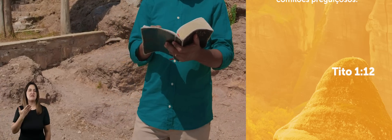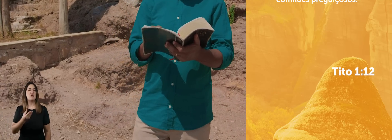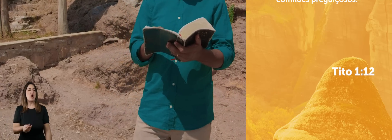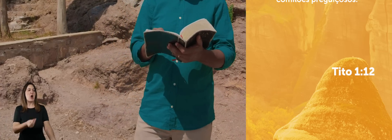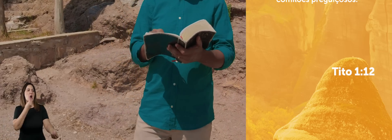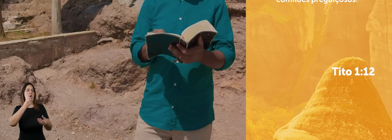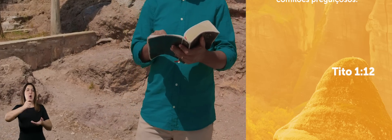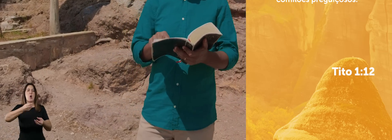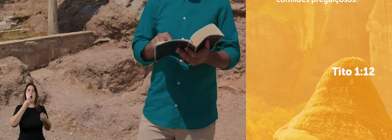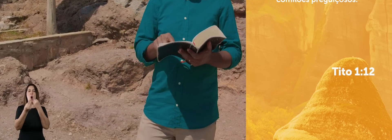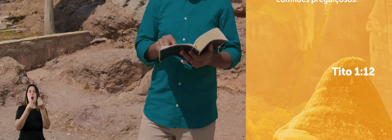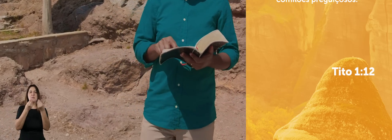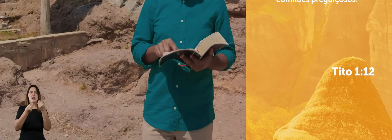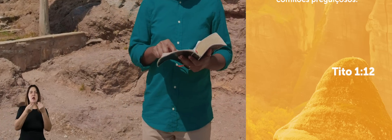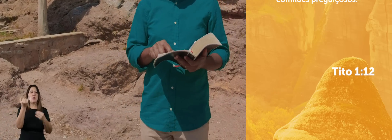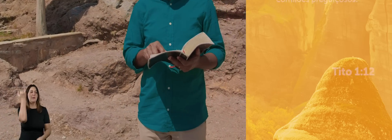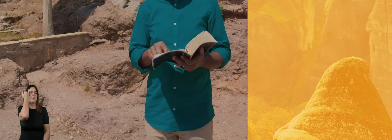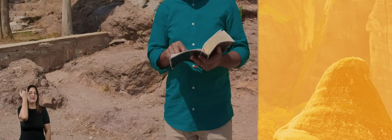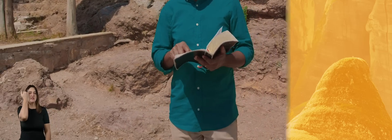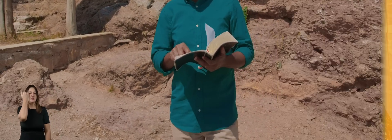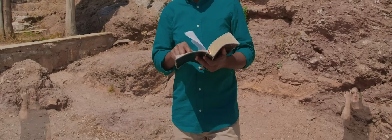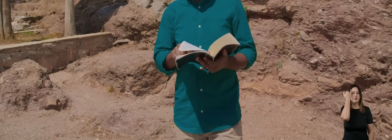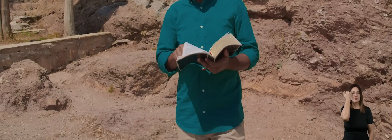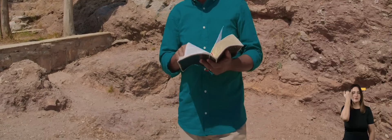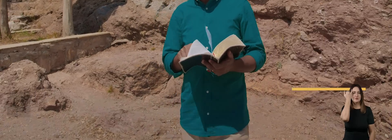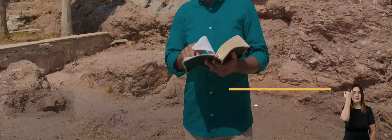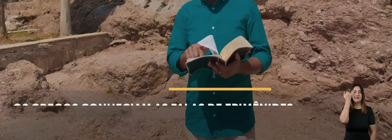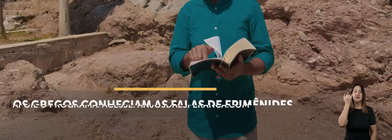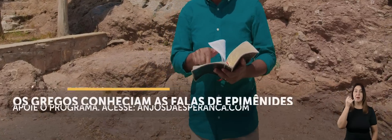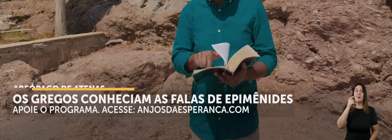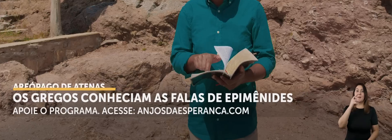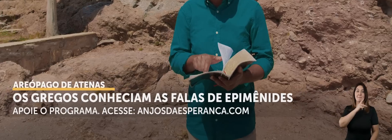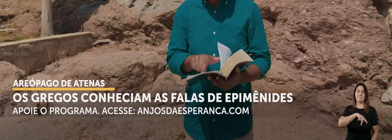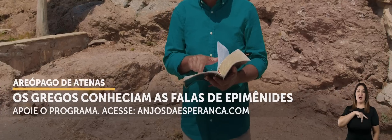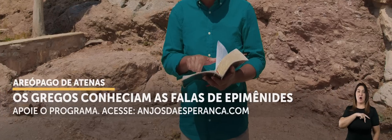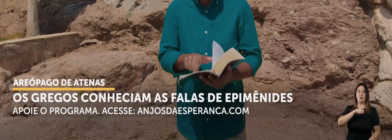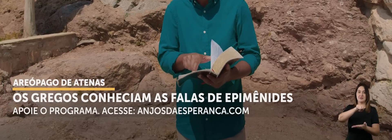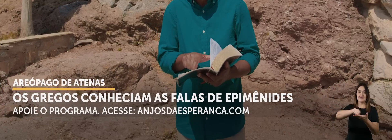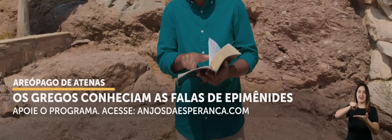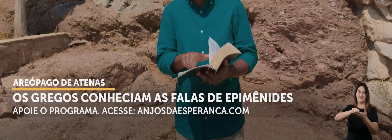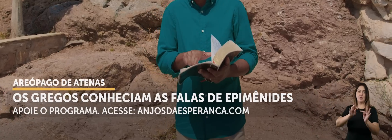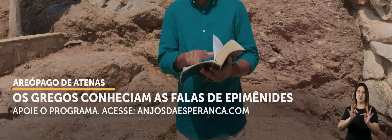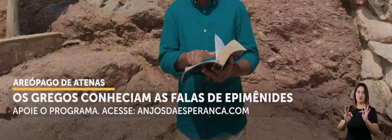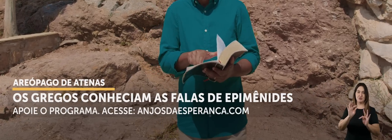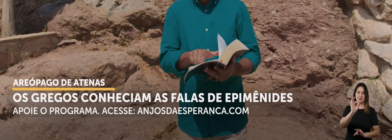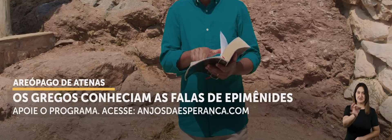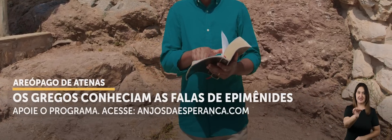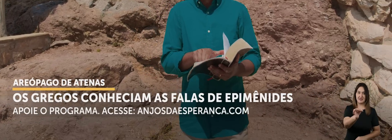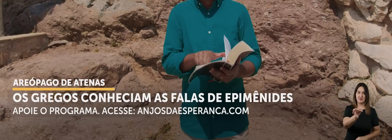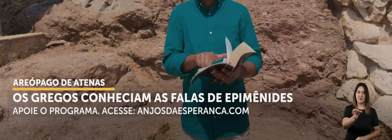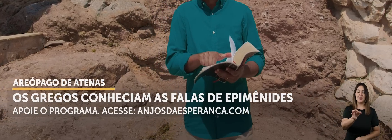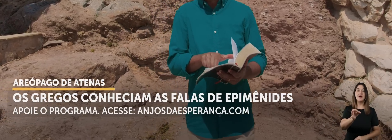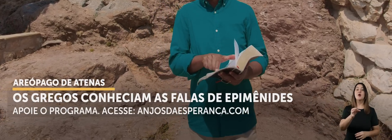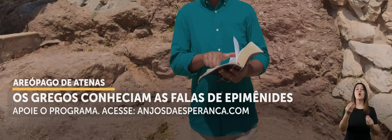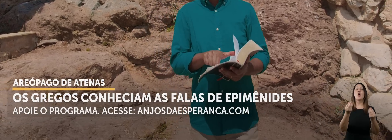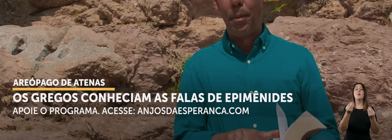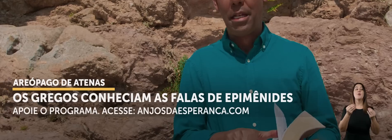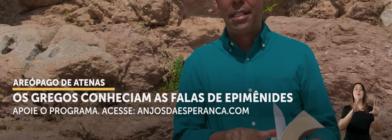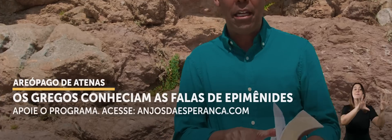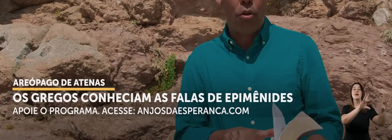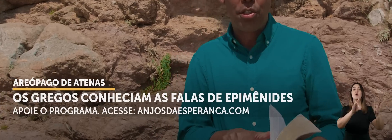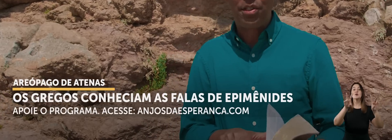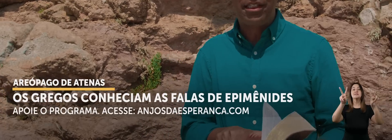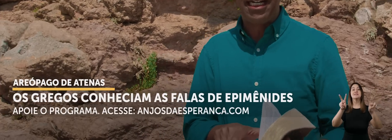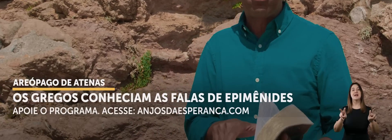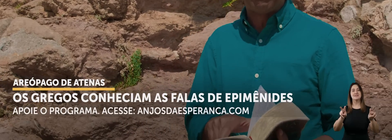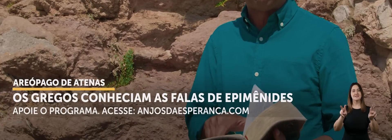comilões preguiçosos. É interessante que, embora Paulo não dê a autoria dessa frase, nós sabemos que ela é do próprio Epimênides.